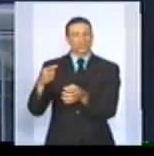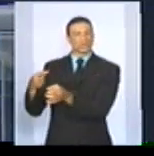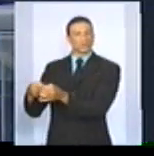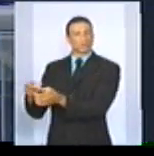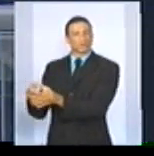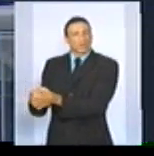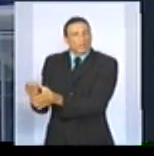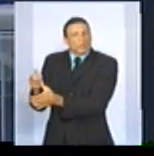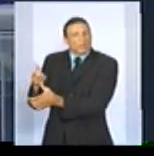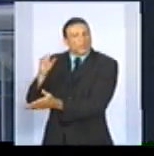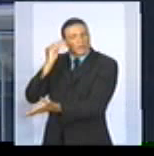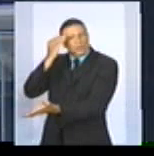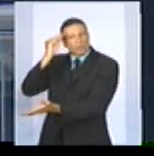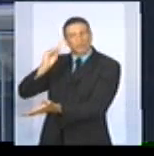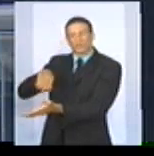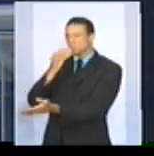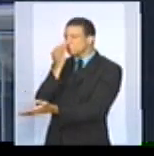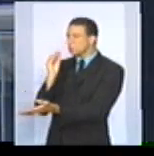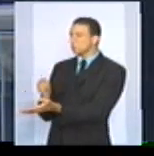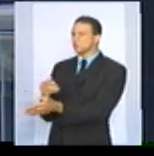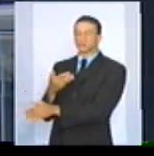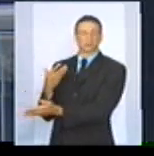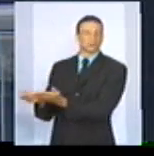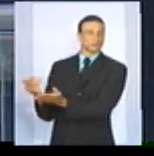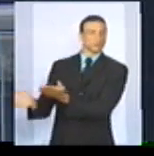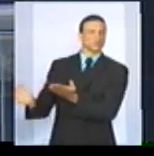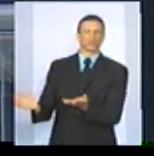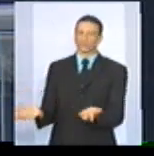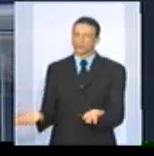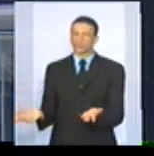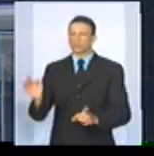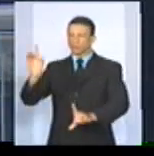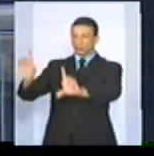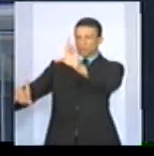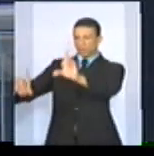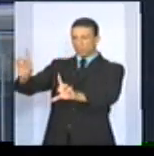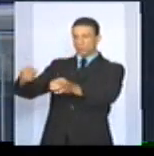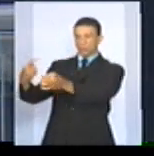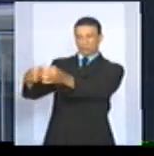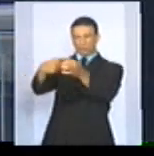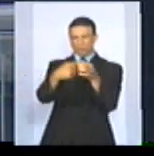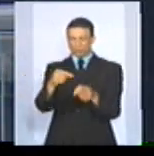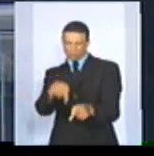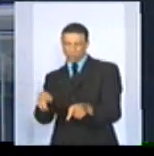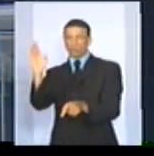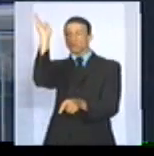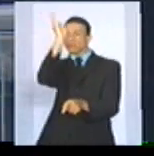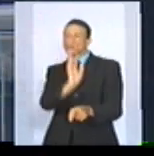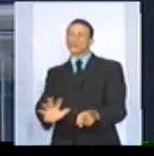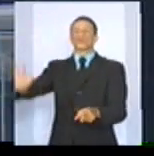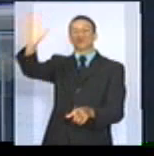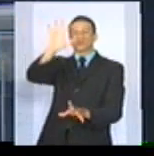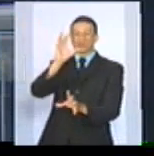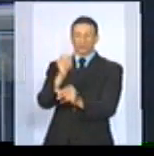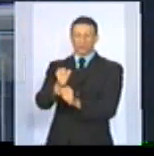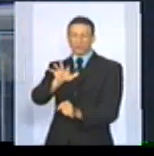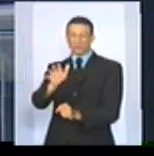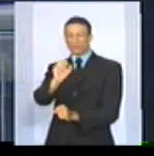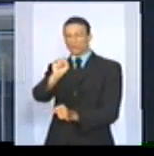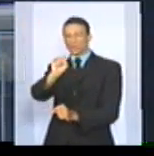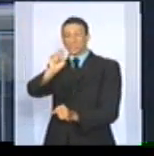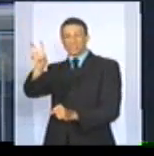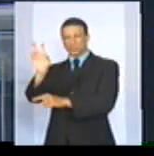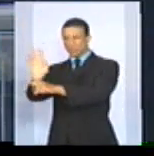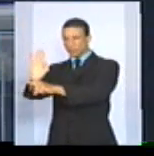capilaridade e possibilidade de se penetrar com conteúdo nacional em todos os municípios brasileiros. São cerca de 80 filmes que têm